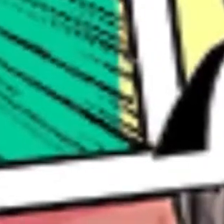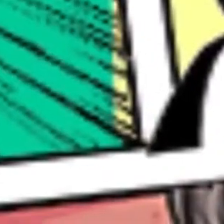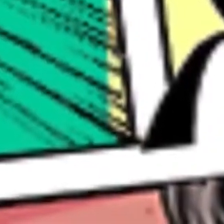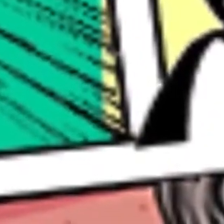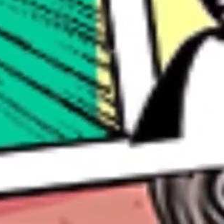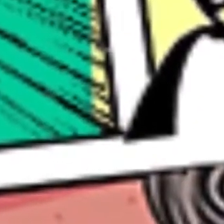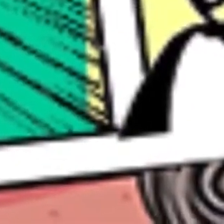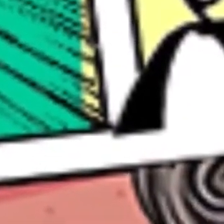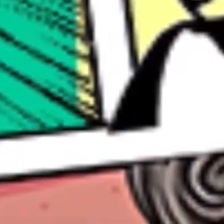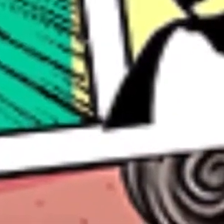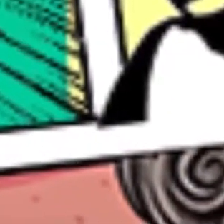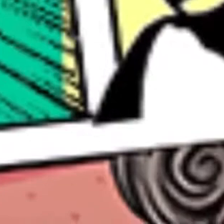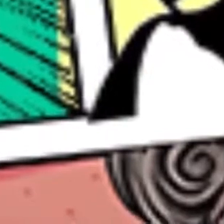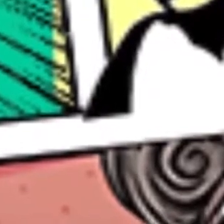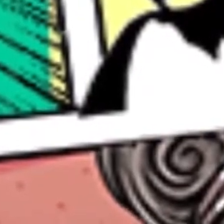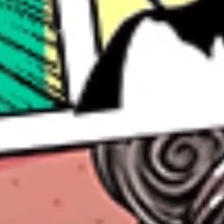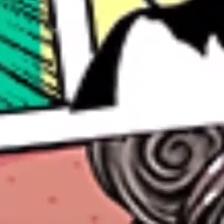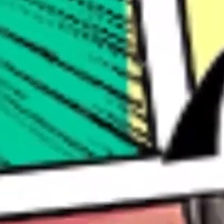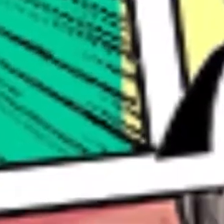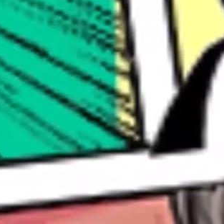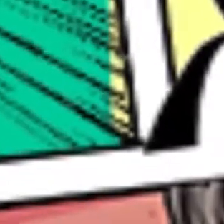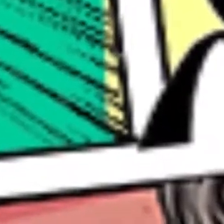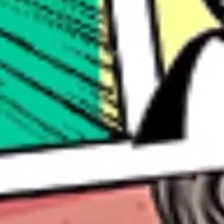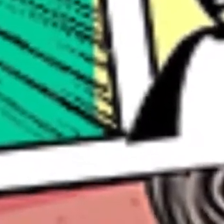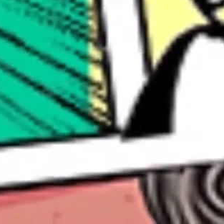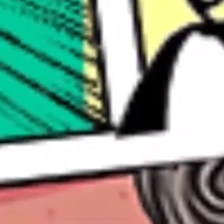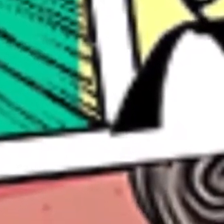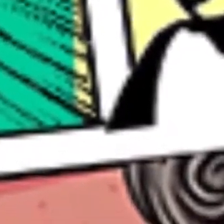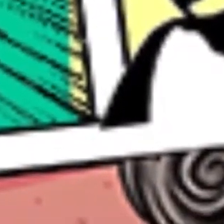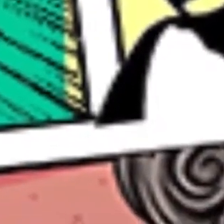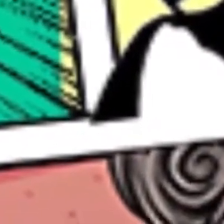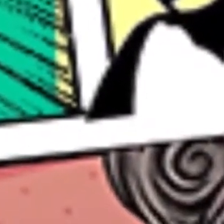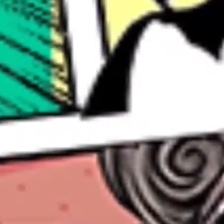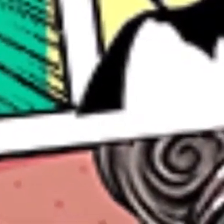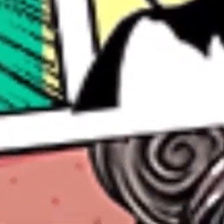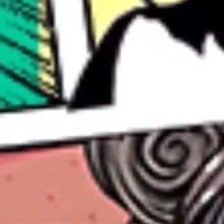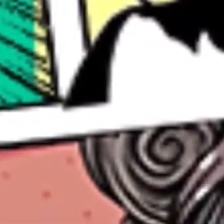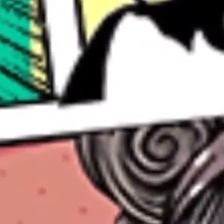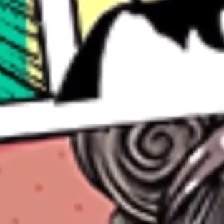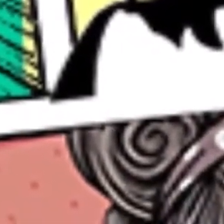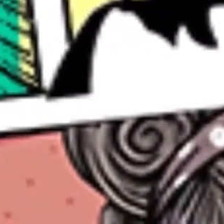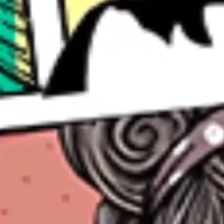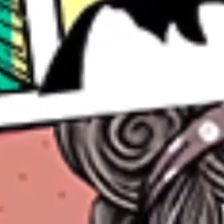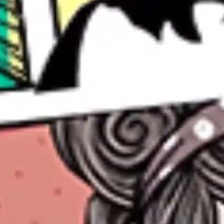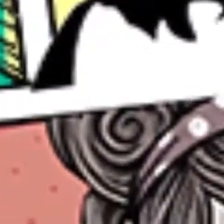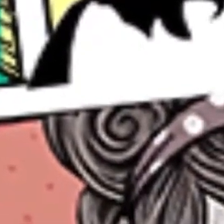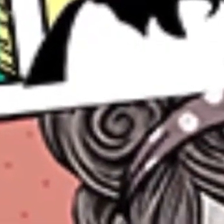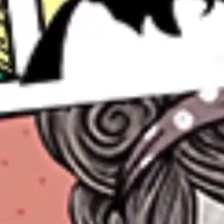quiser. Toda mulher, toda mulher.